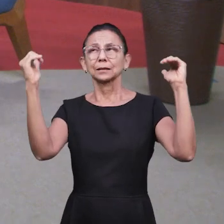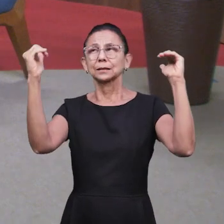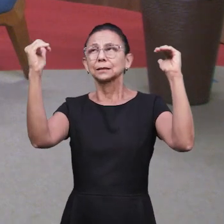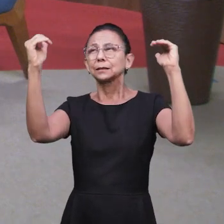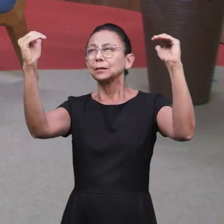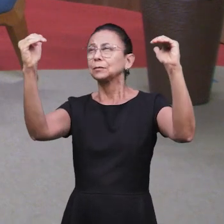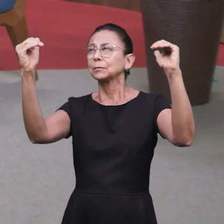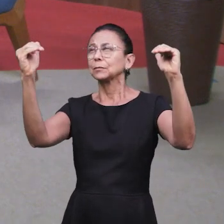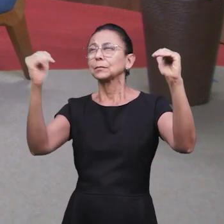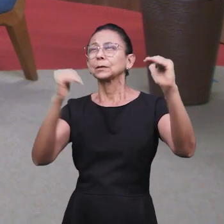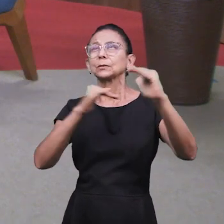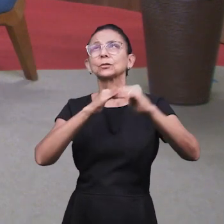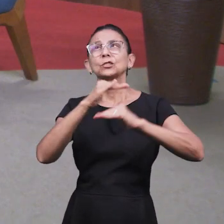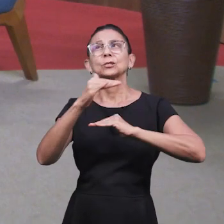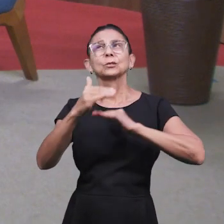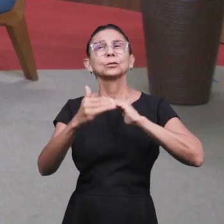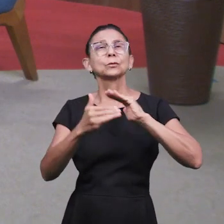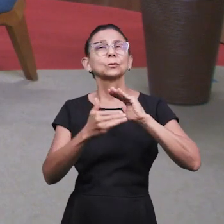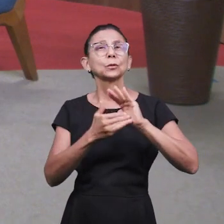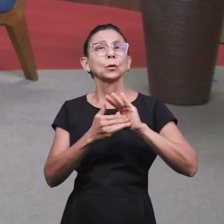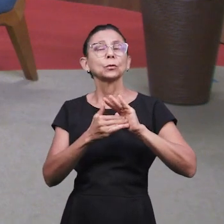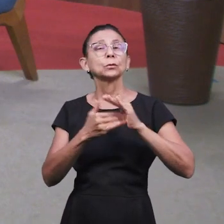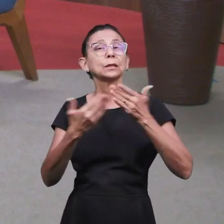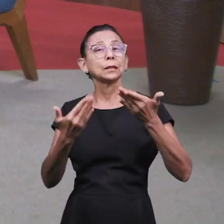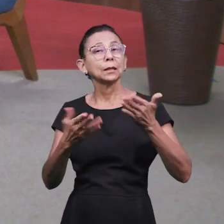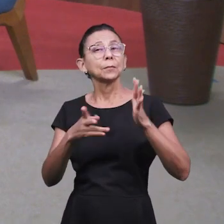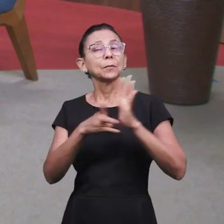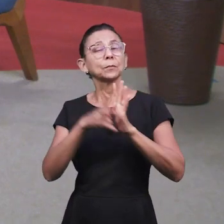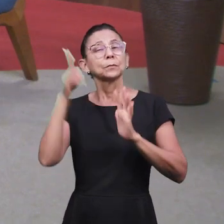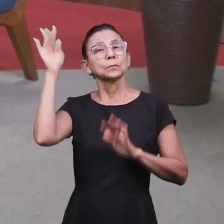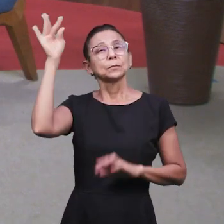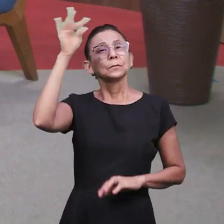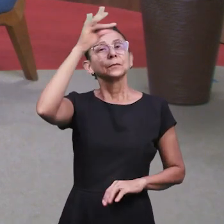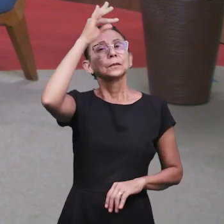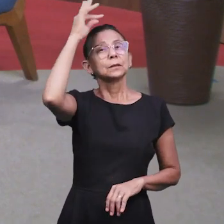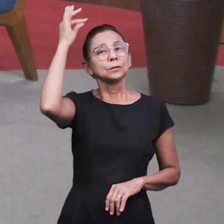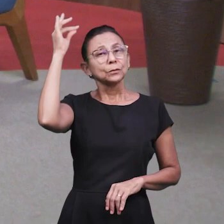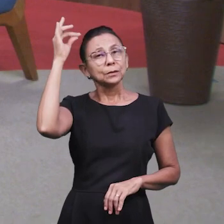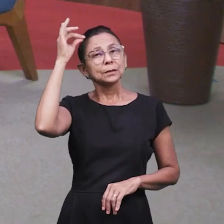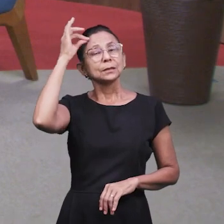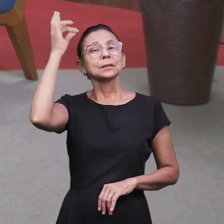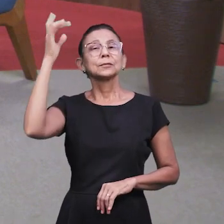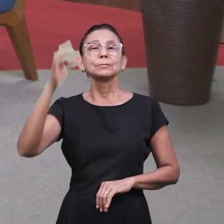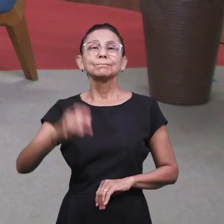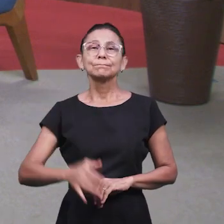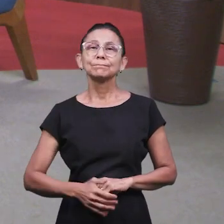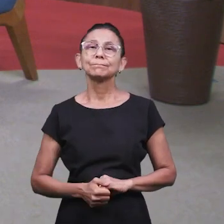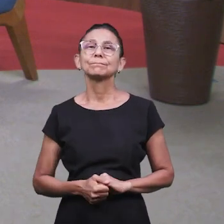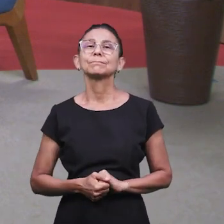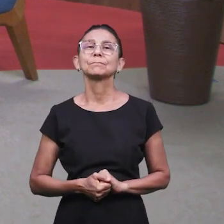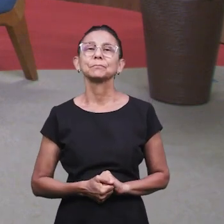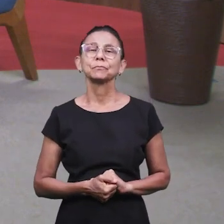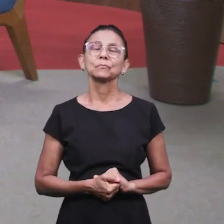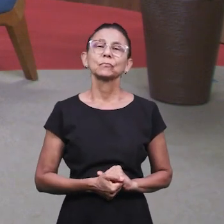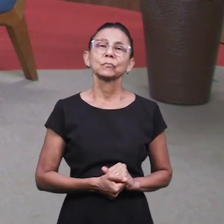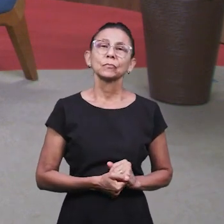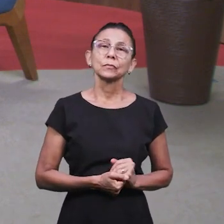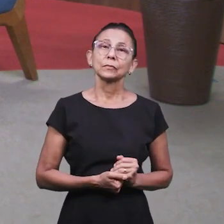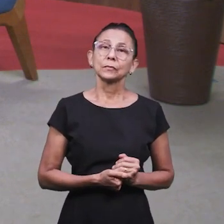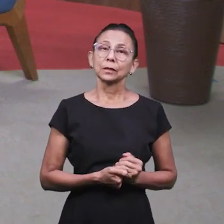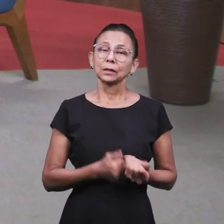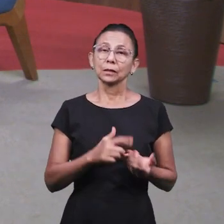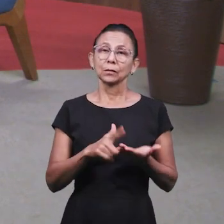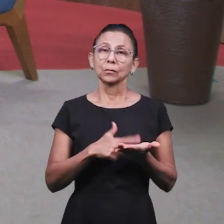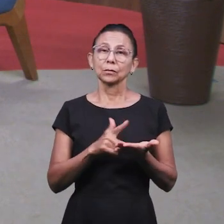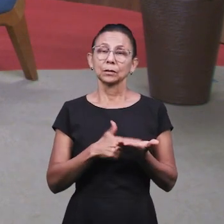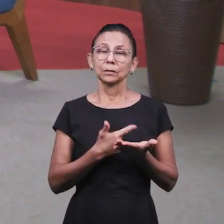do Espírito Santo, e quantos louvores nós cantamos dentro do livro de Cantares. Uhum. Eu sou